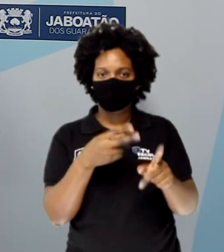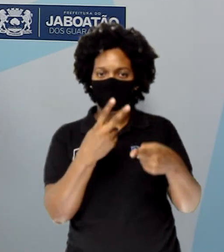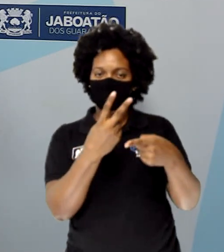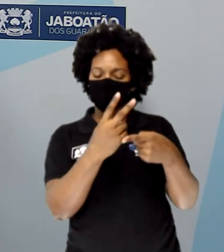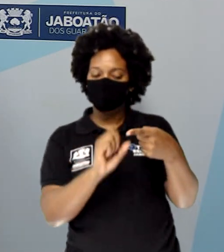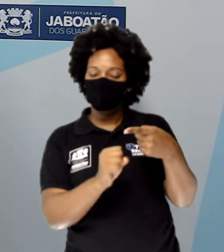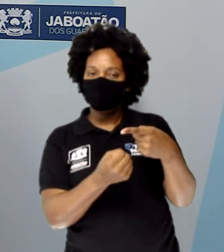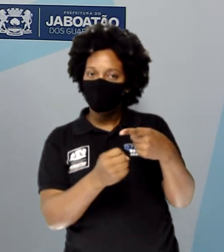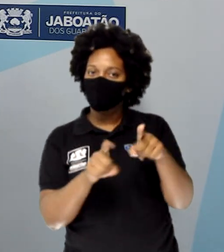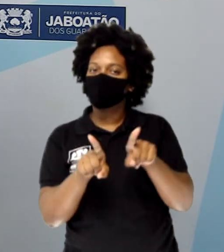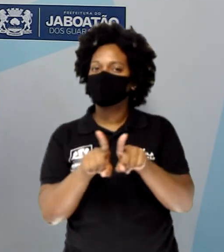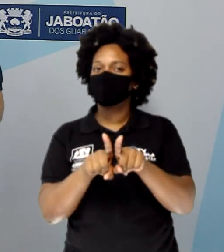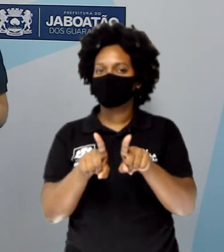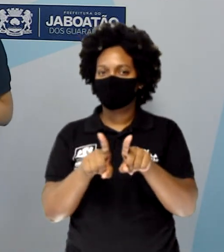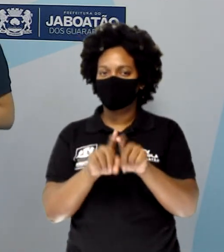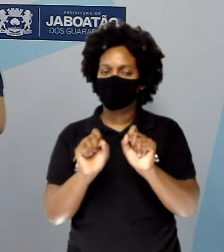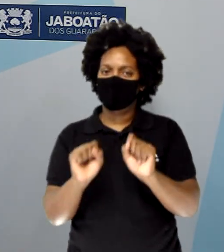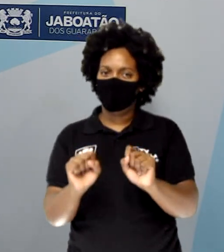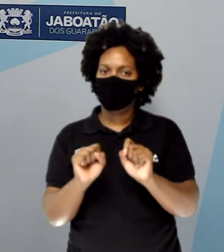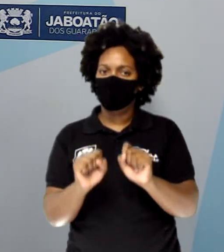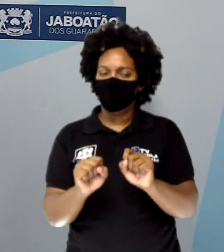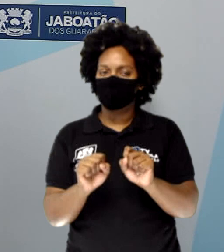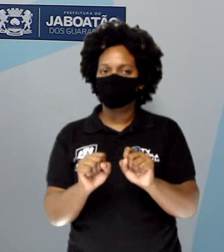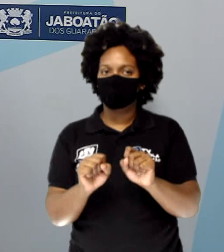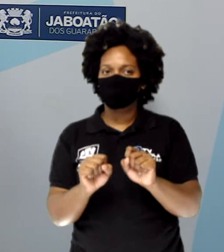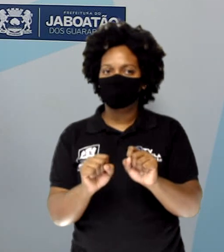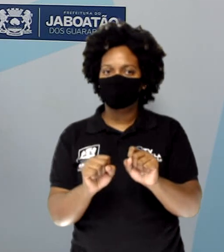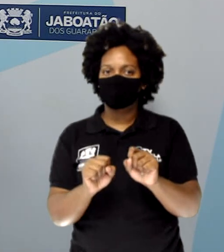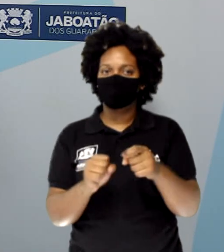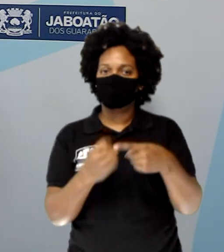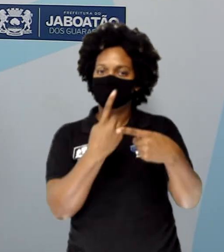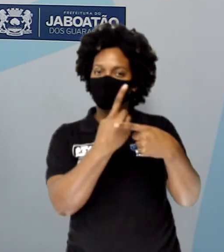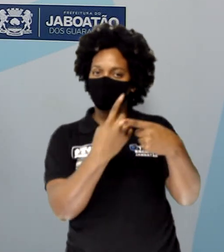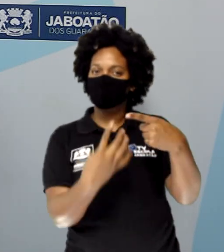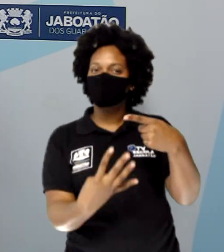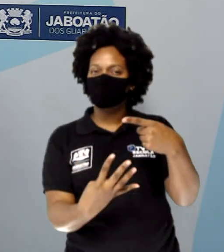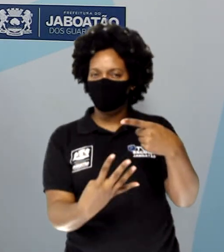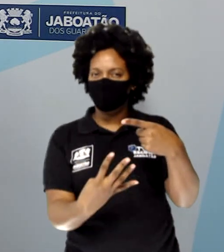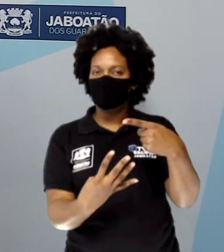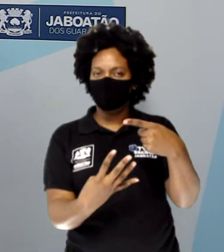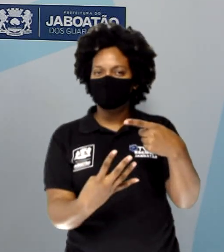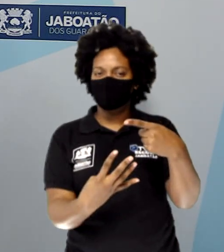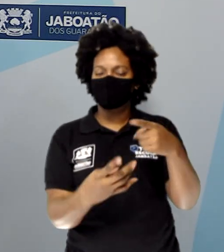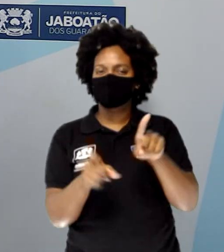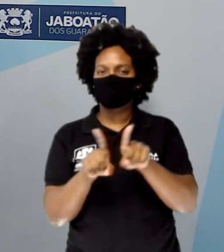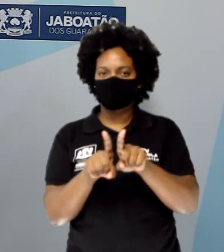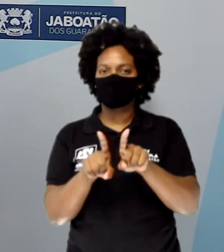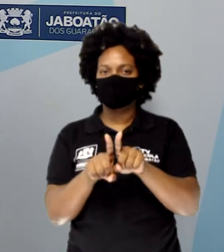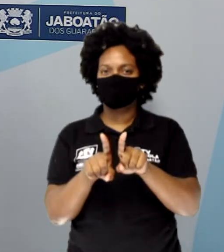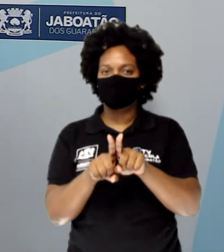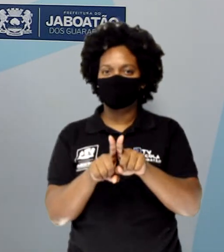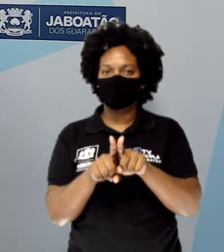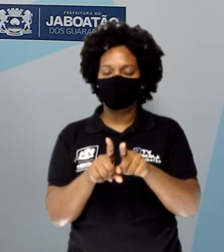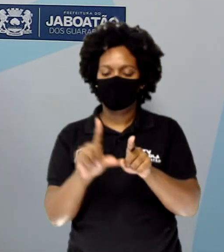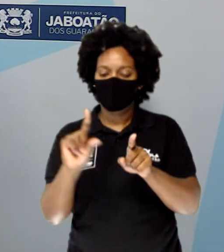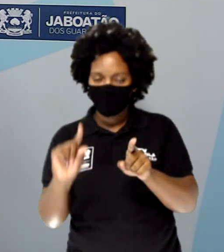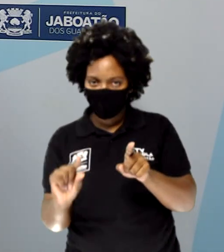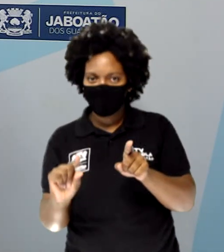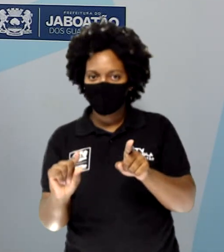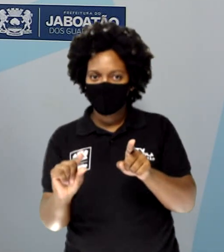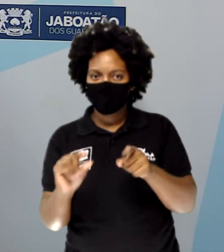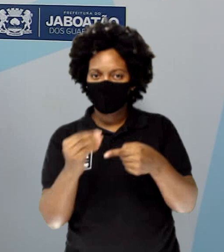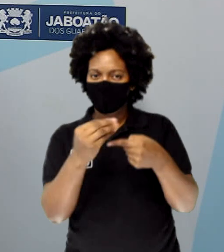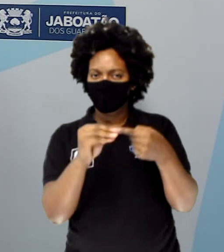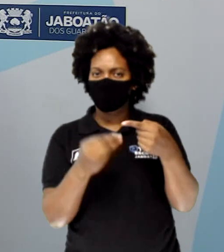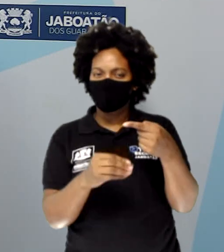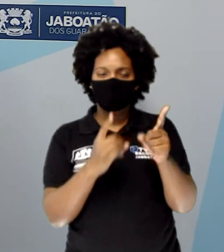2/8, mas também pode ser expresso através de 1/4, né? A gente pode trabalhar com essa ideia de reduzir a fração e achar